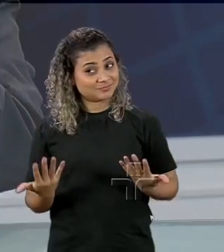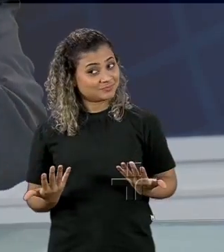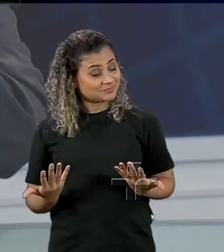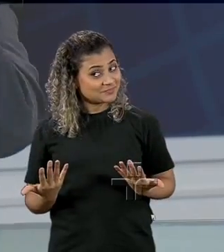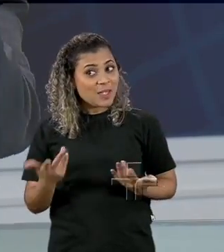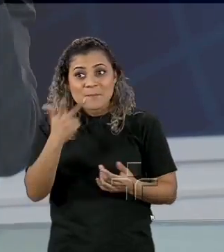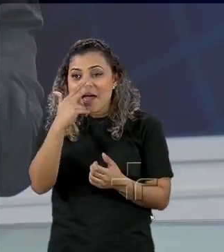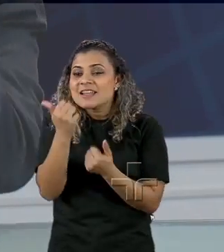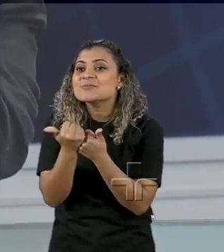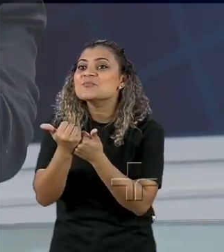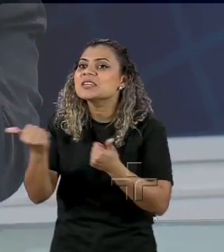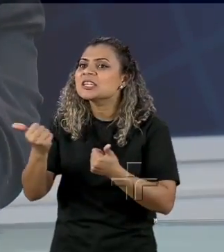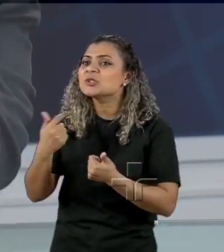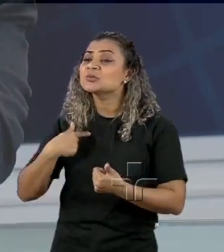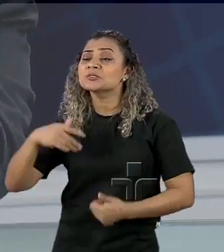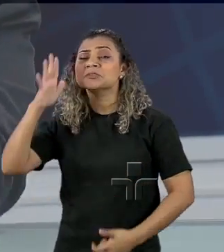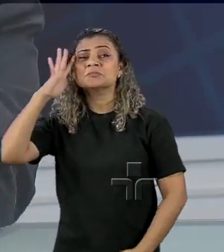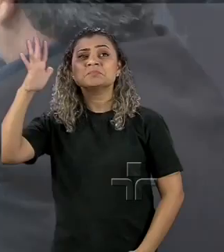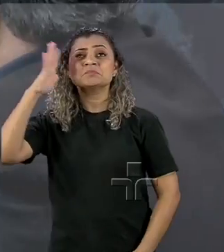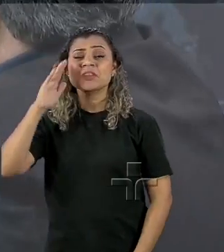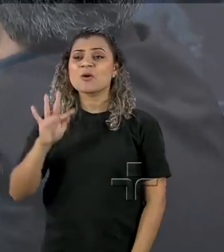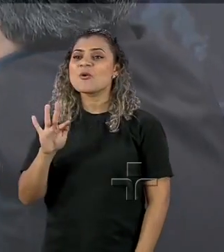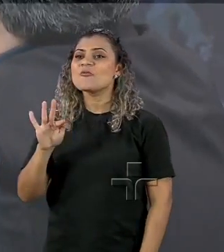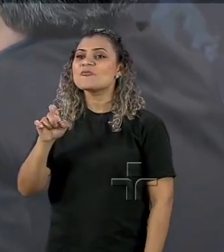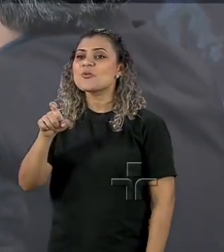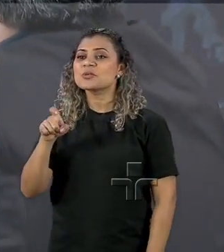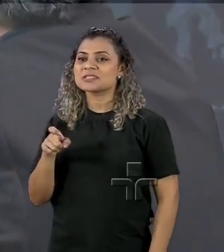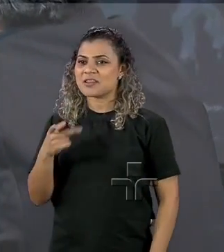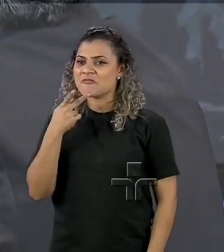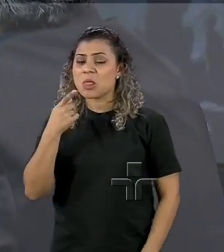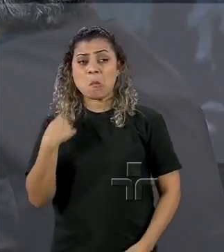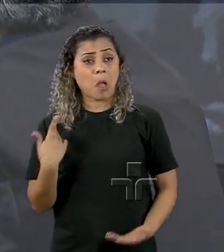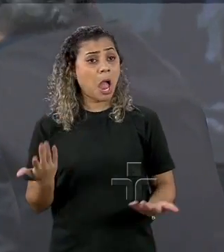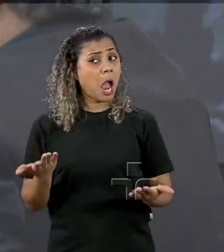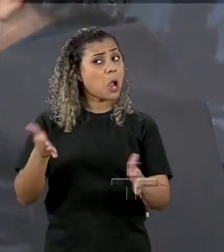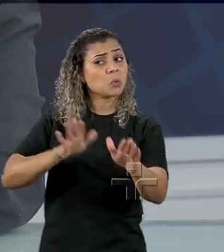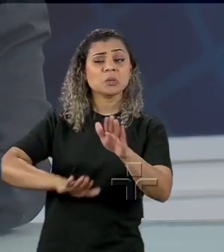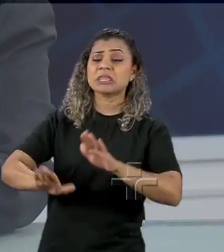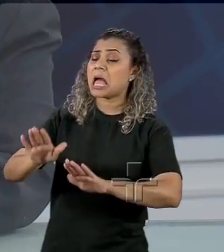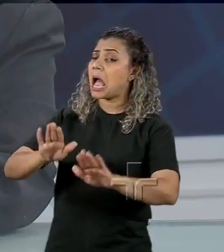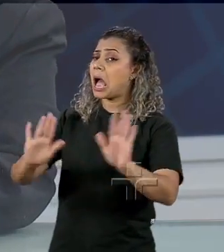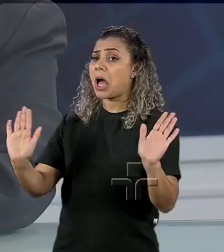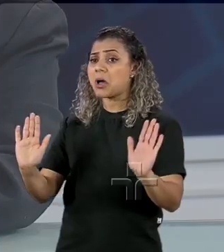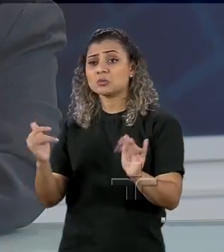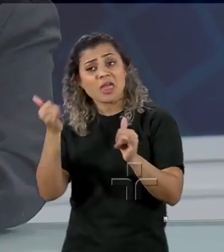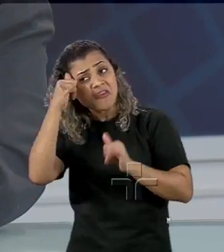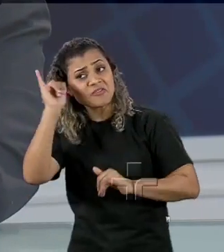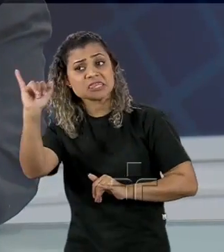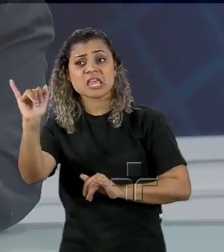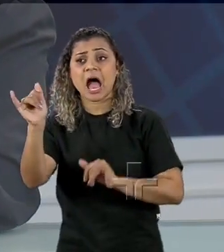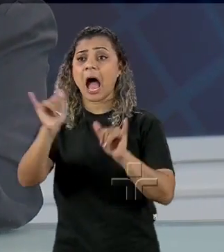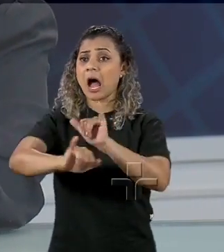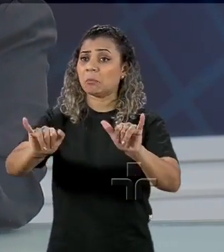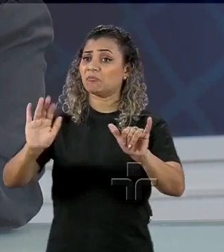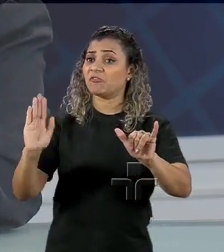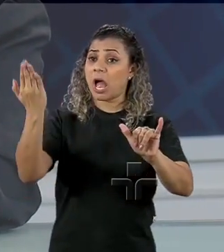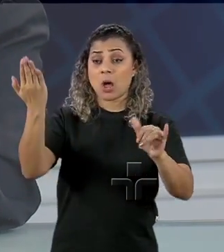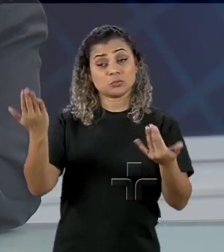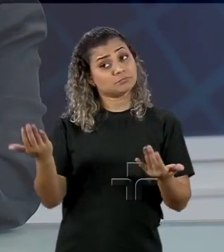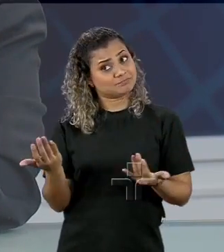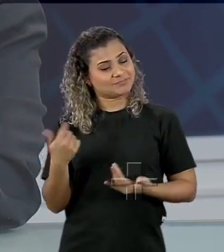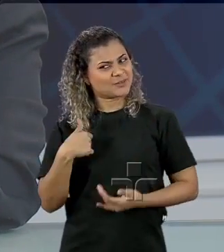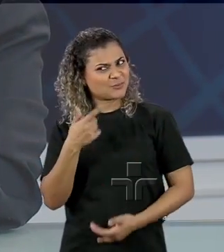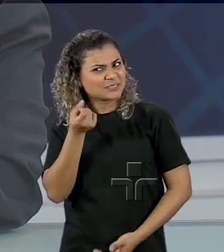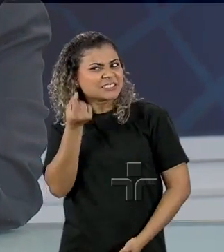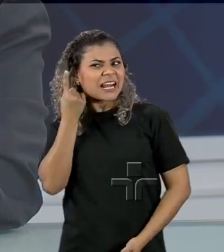trabalhou, Fux, com uma ideia assim, bem, assim, cuidado, não vamos fazer, etc. Mas o alcance concreto eu acho muito